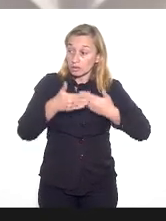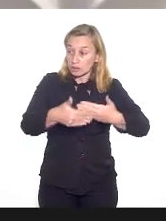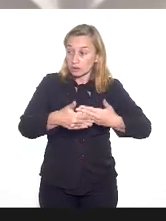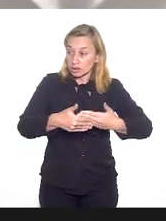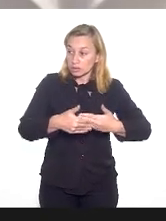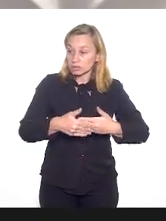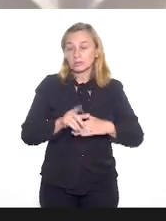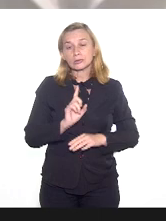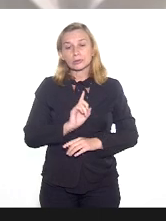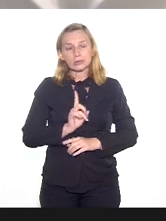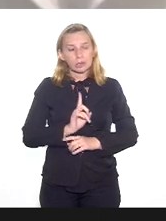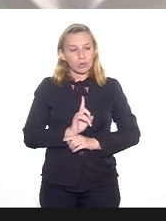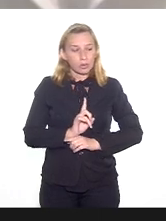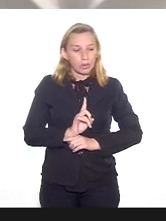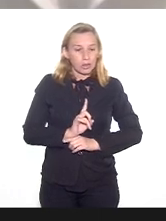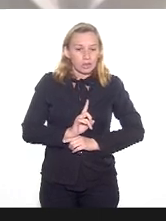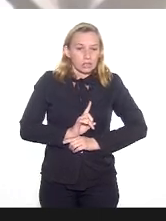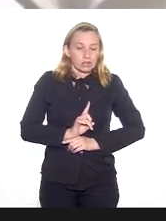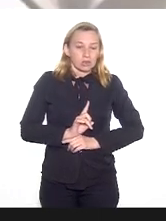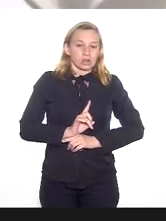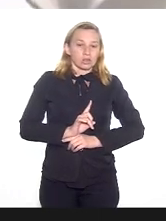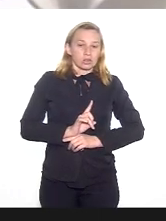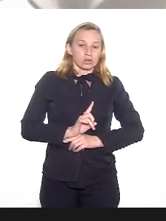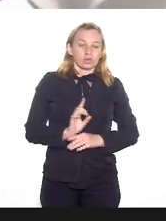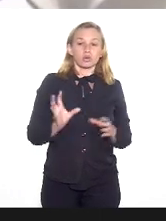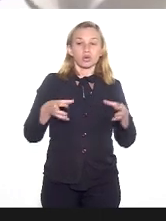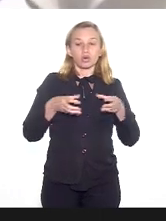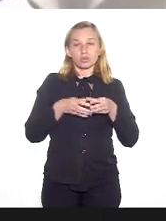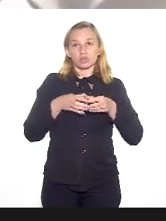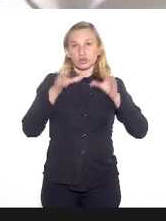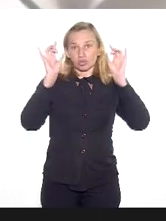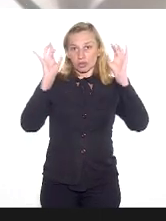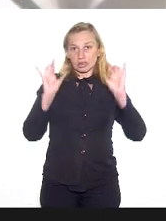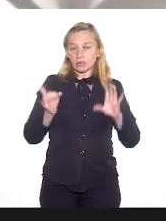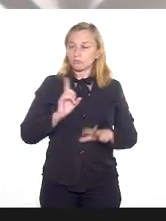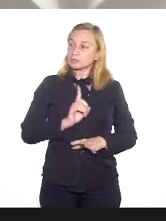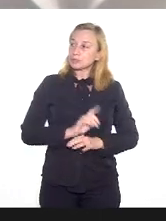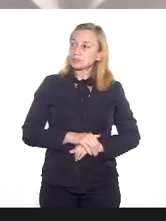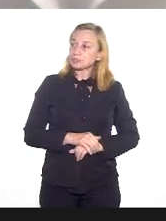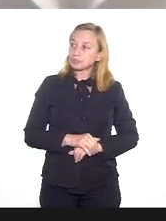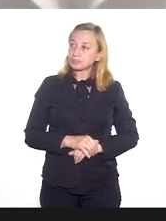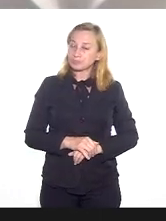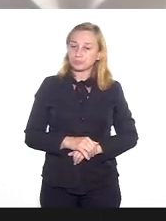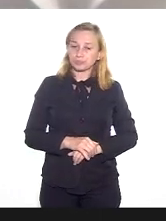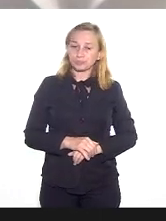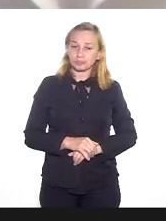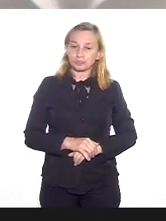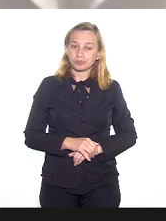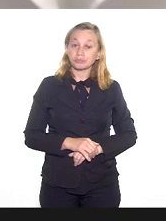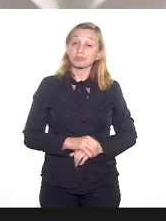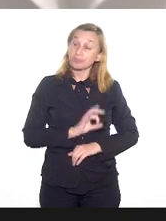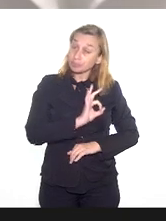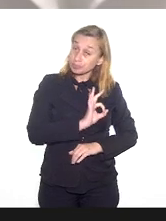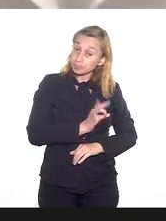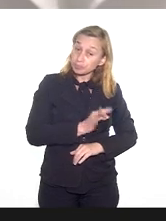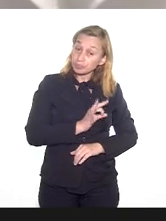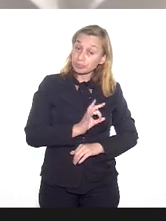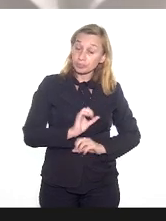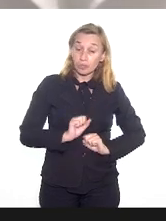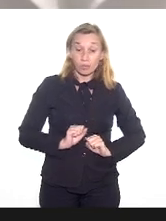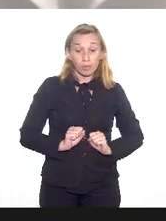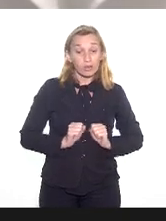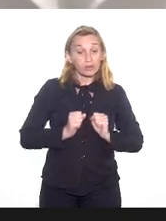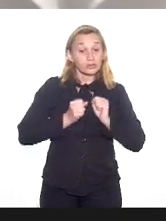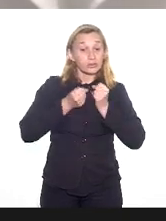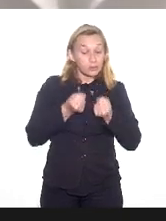não necessariamente, né, através de uma comissão especial, absolutamente nada disso, mas em razão da força